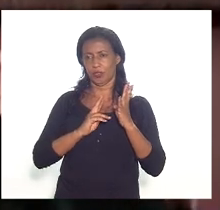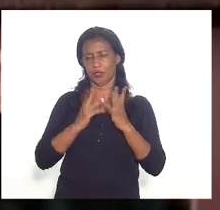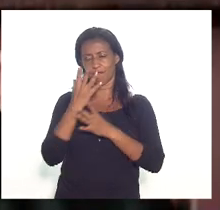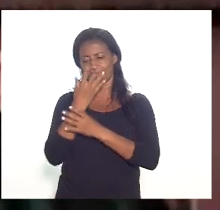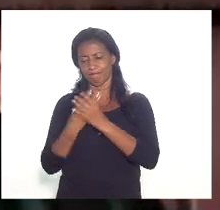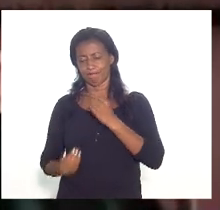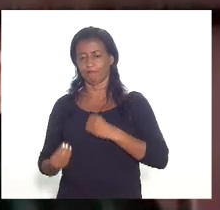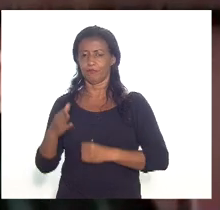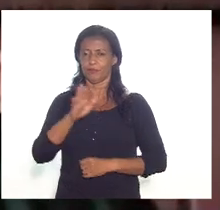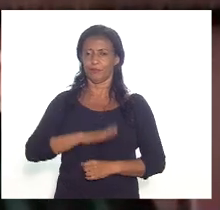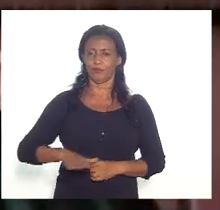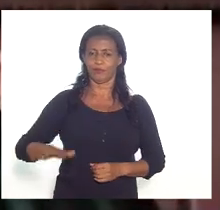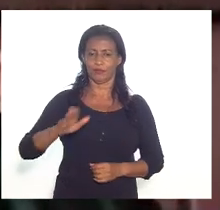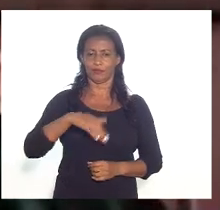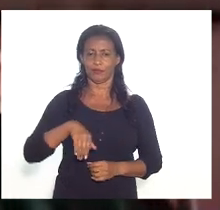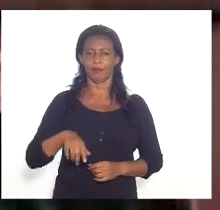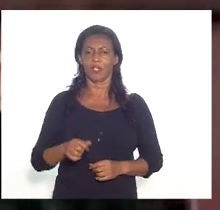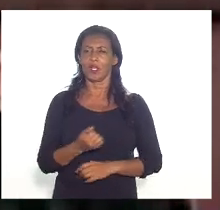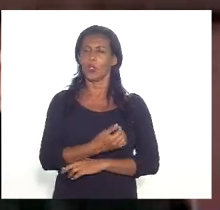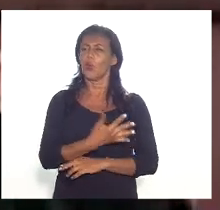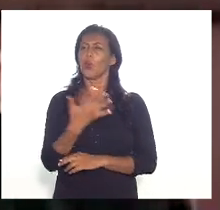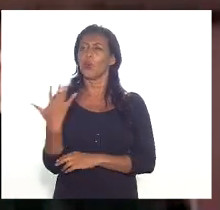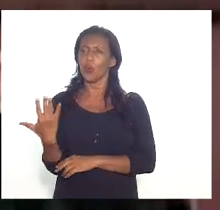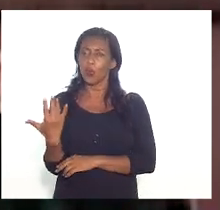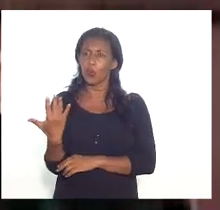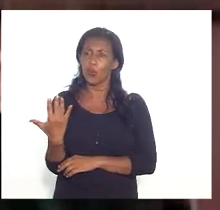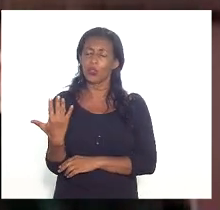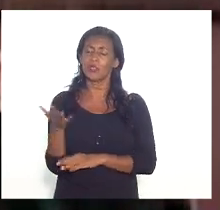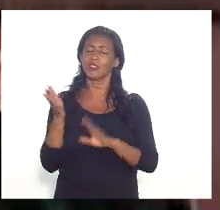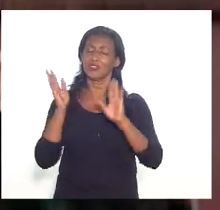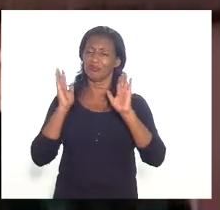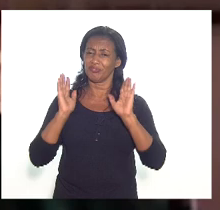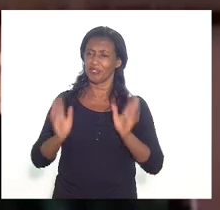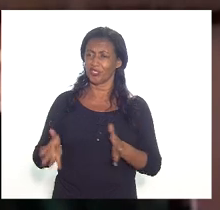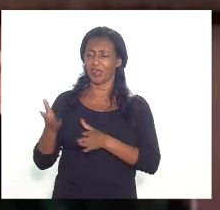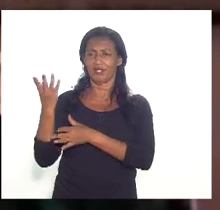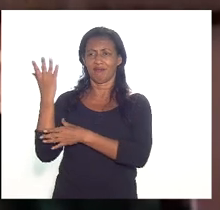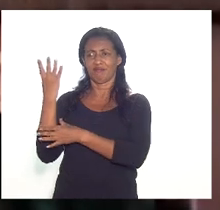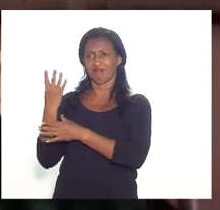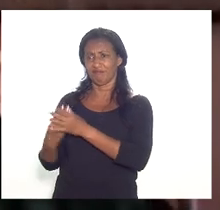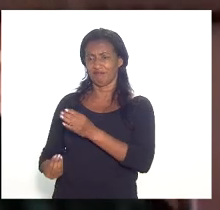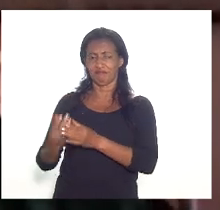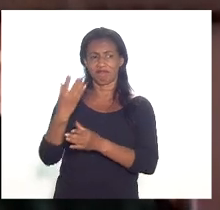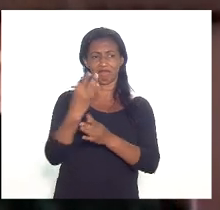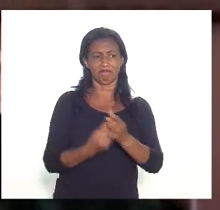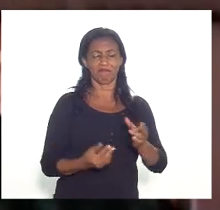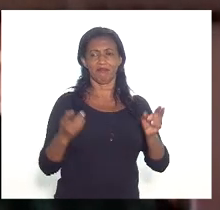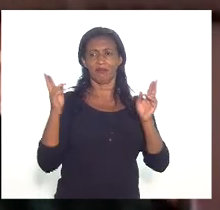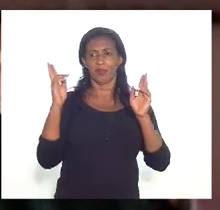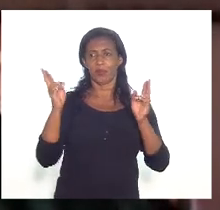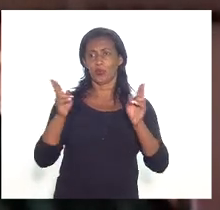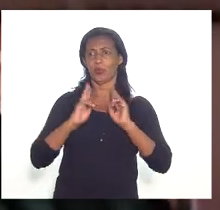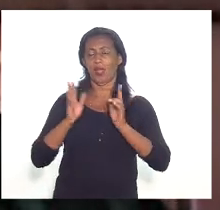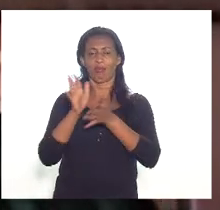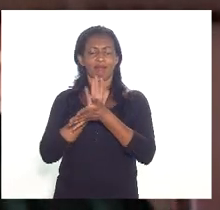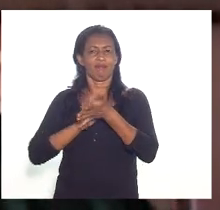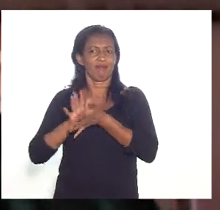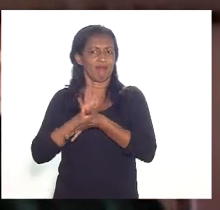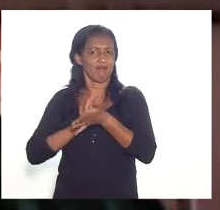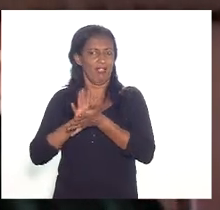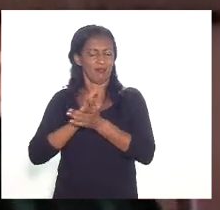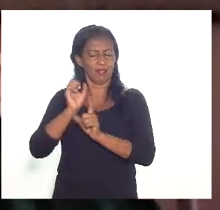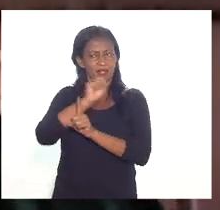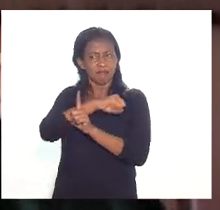crianças, e tantas outras que ficaram, infelizmente, sem solução. E essa